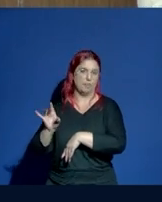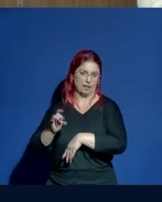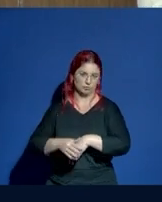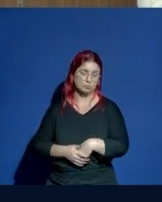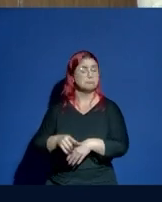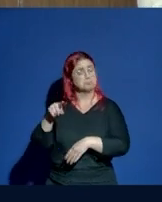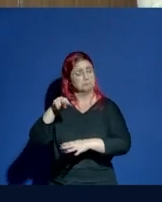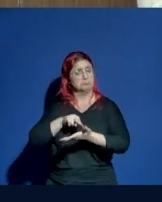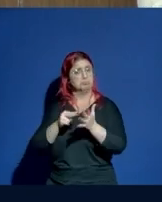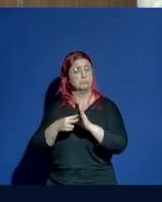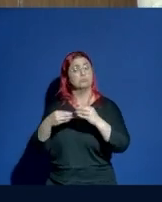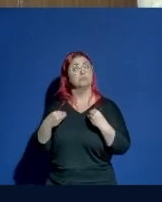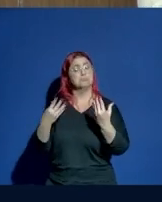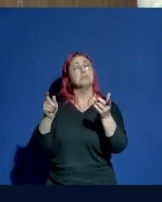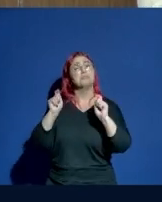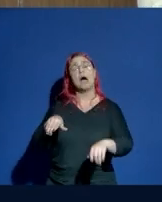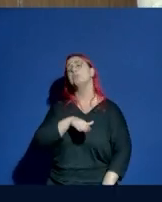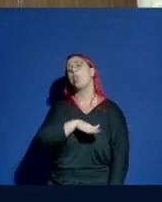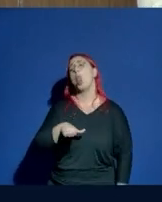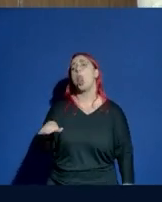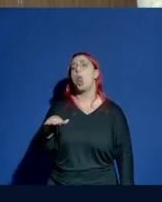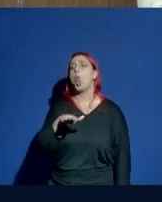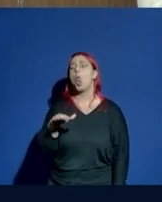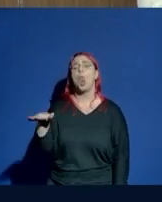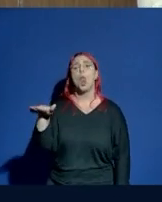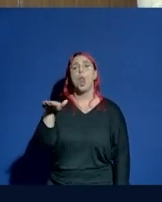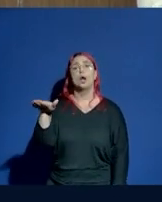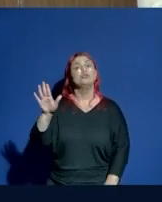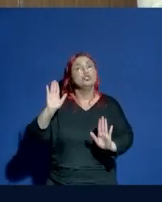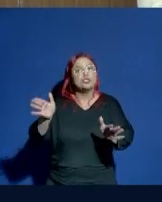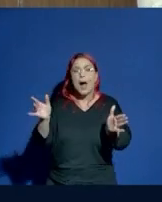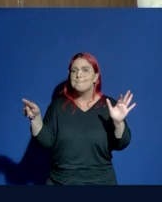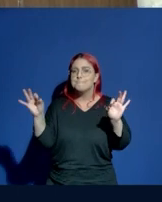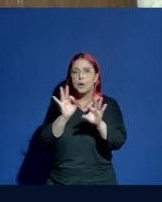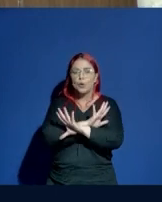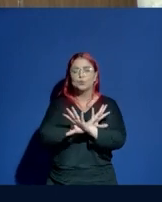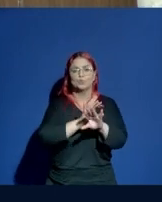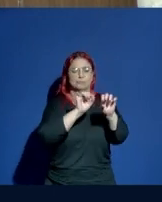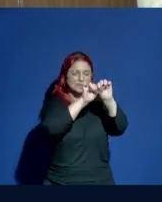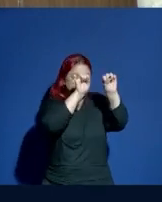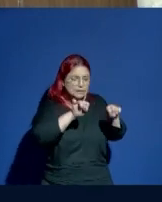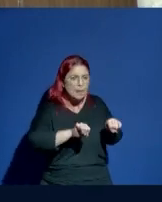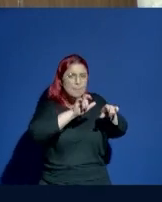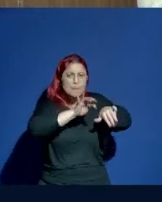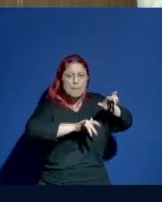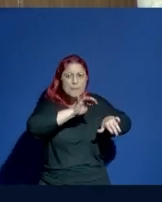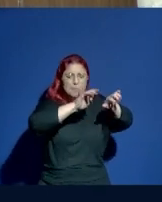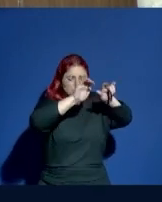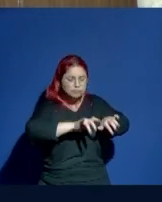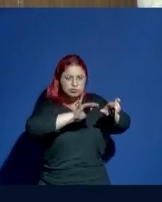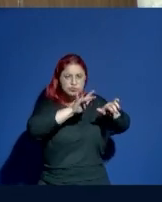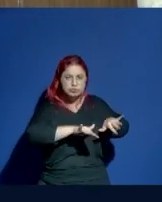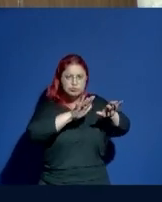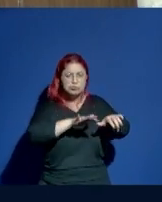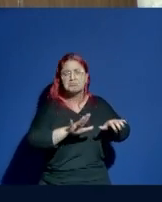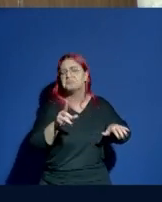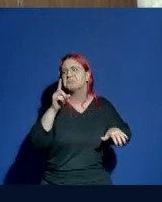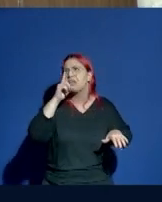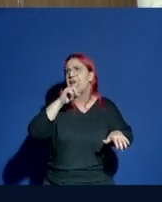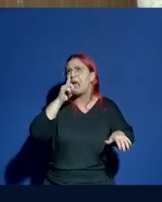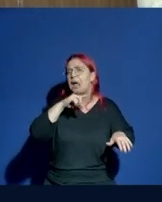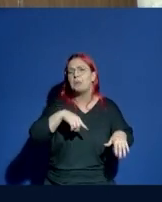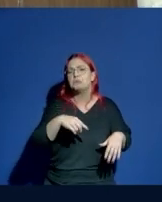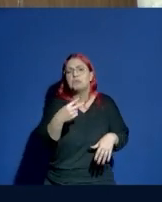garantindo que ele trafegue nas linhas que foram desenhadas no projeto técnico foi feito de plantio com o erro de no máximo